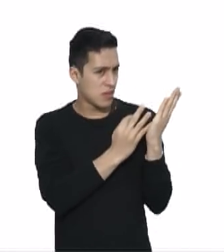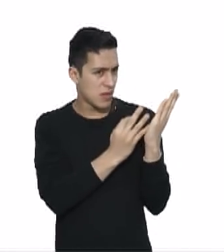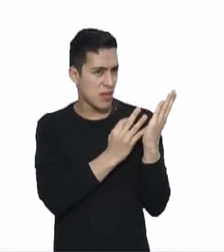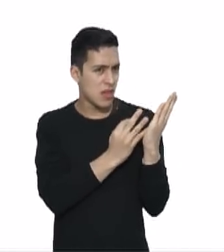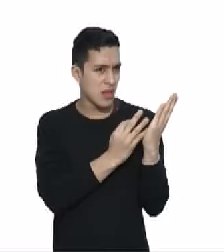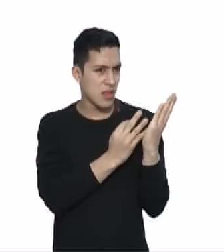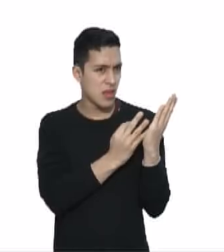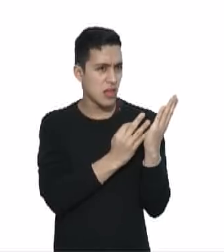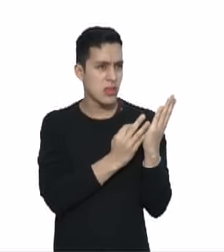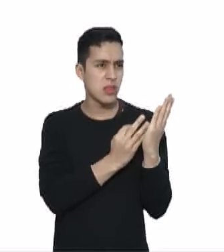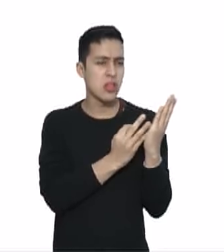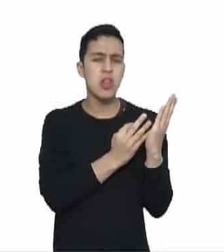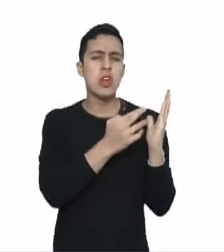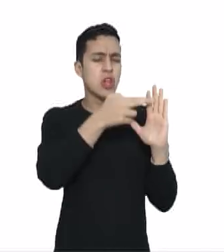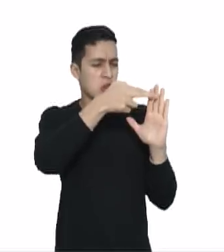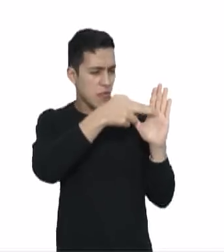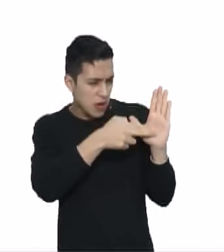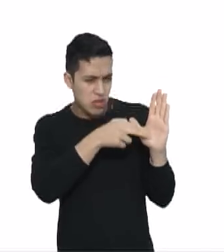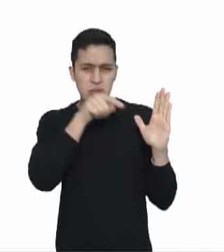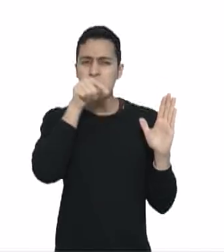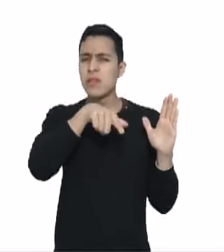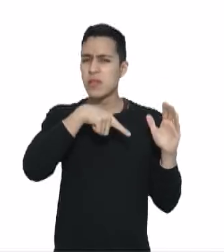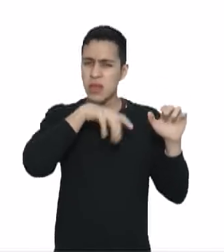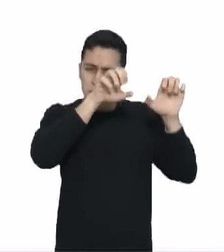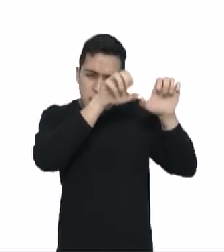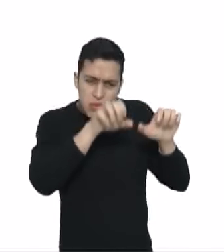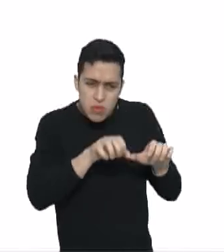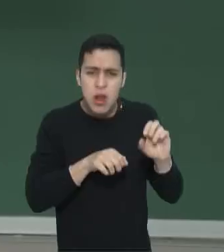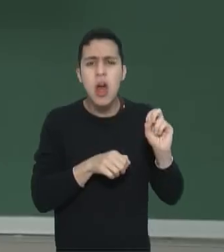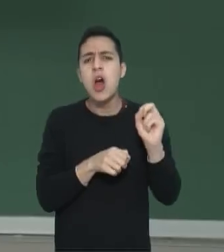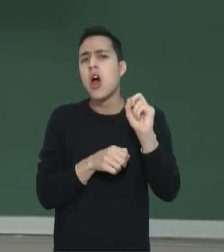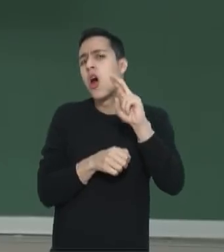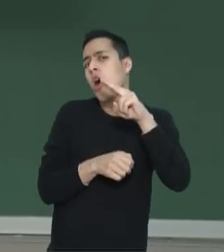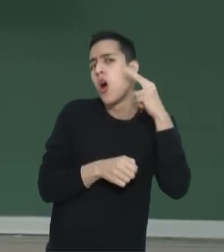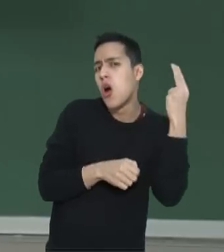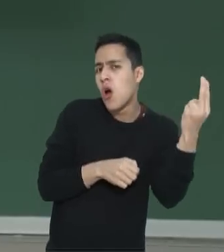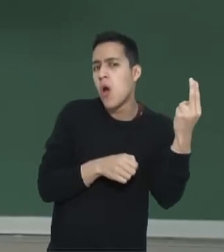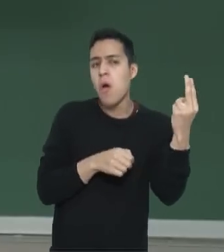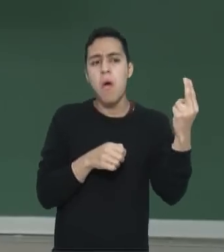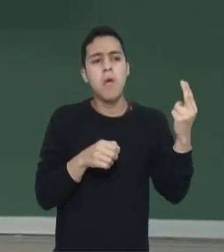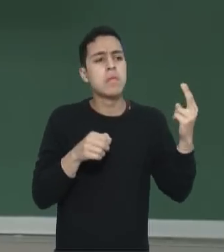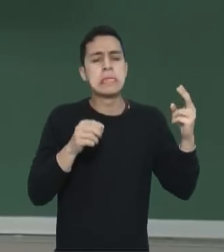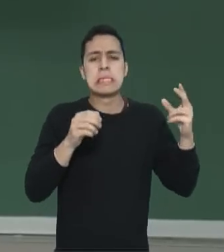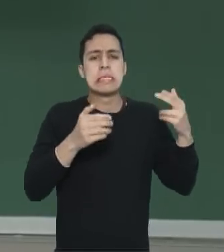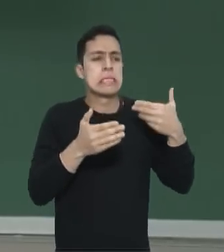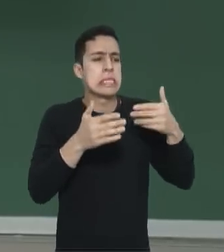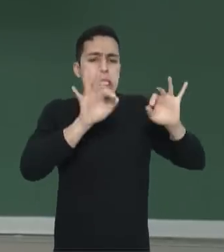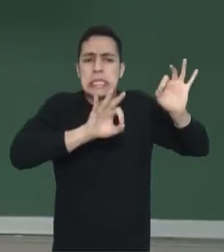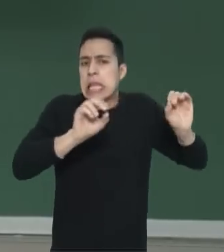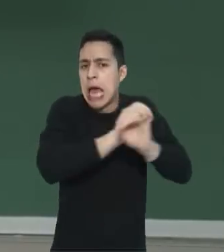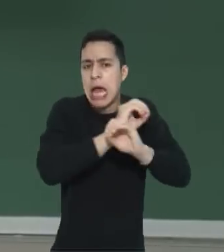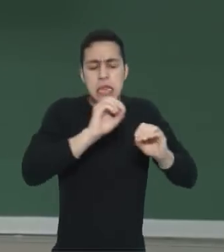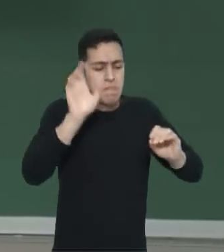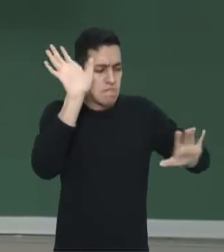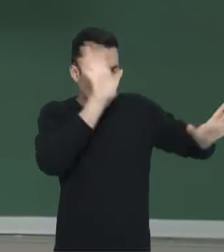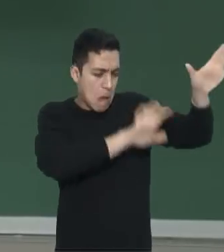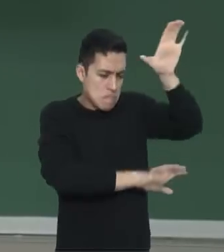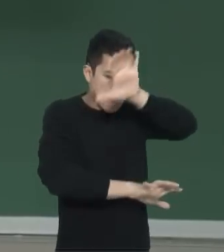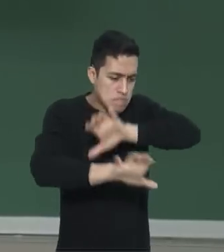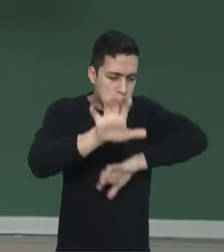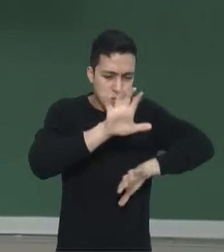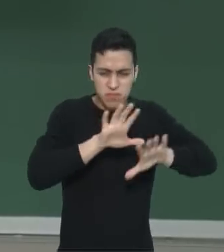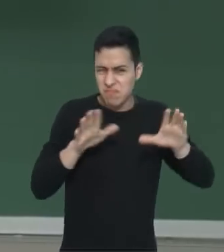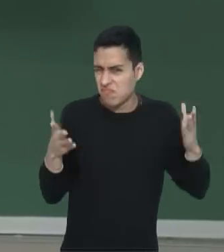textos livres de organização? Faltou um S aqui, textos livres de organização. O texto